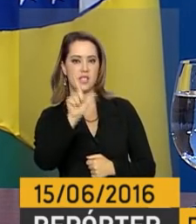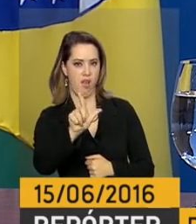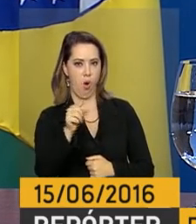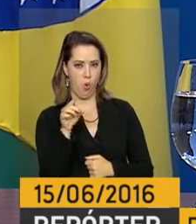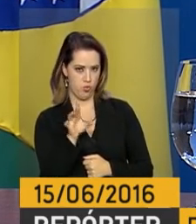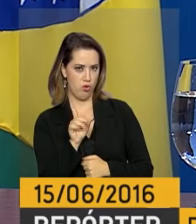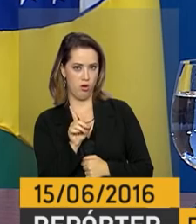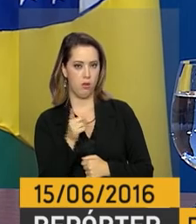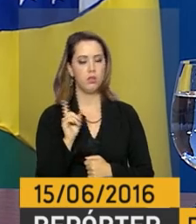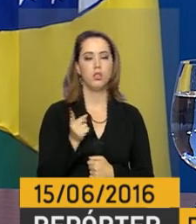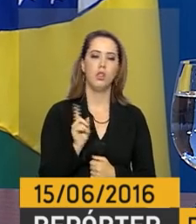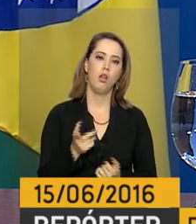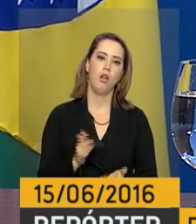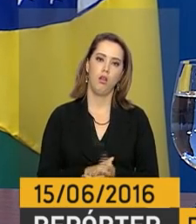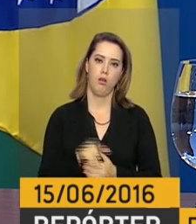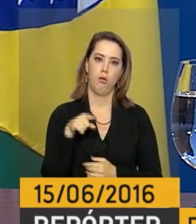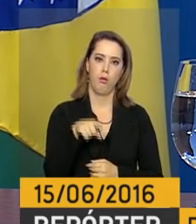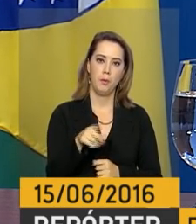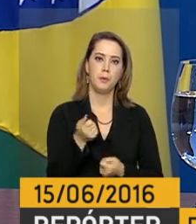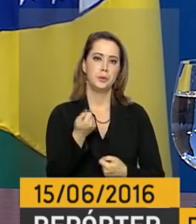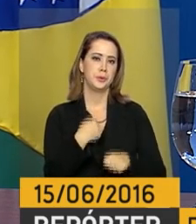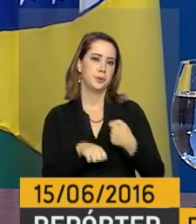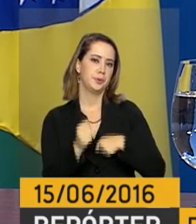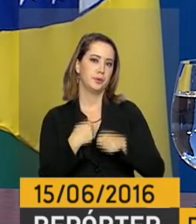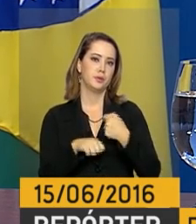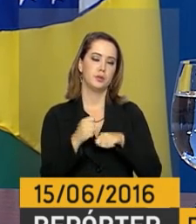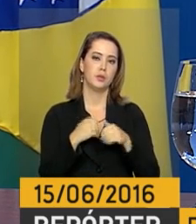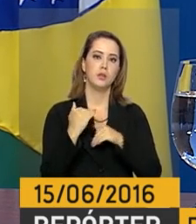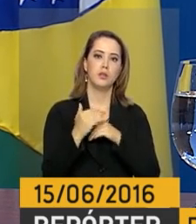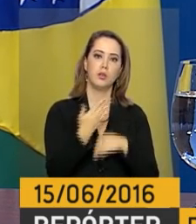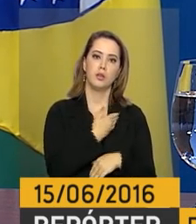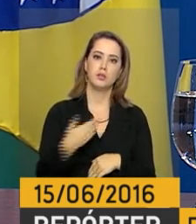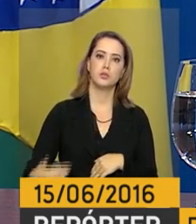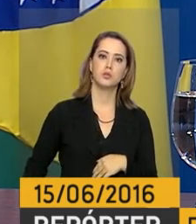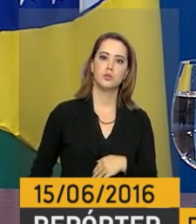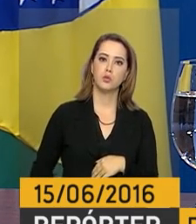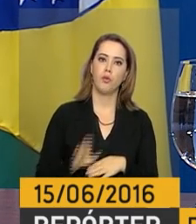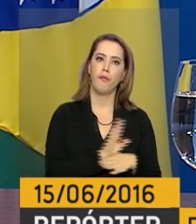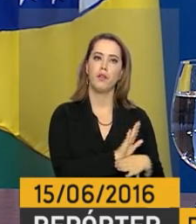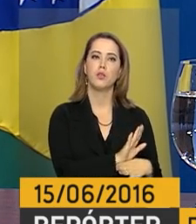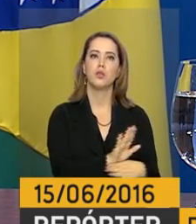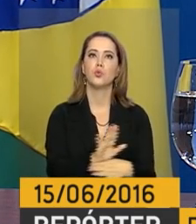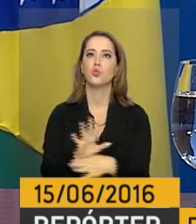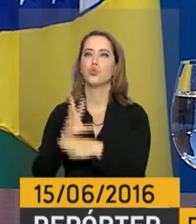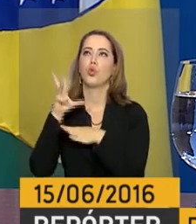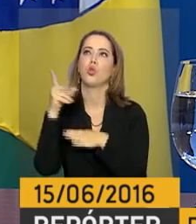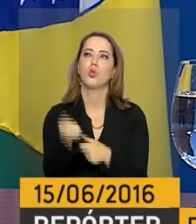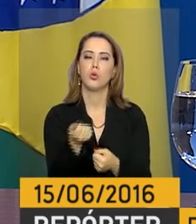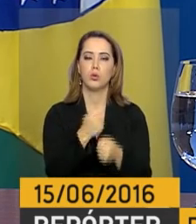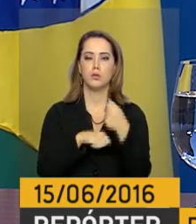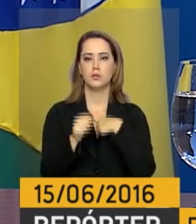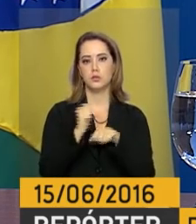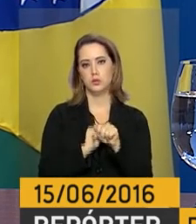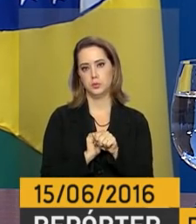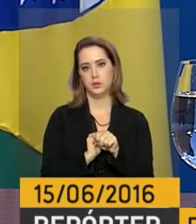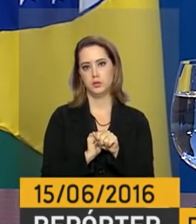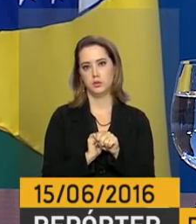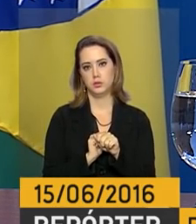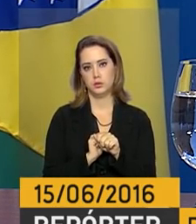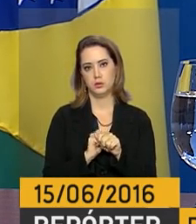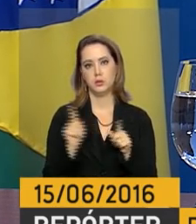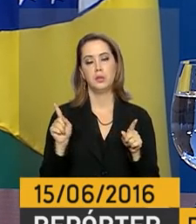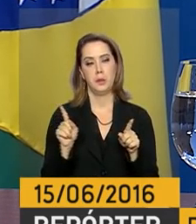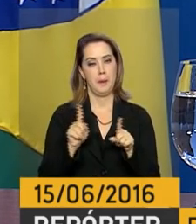ele controlando os gastos públicos, ele influencia o funcionamento total da economia. Em primeiro lugar, pelo aumento